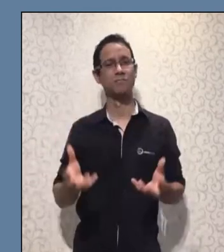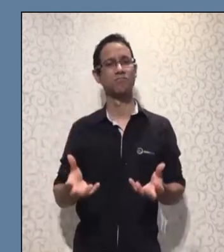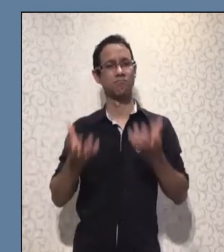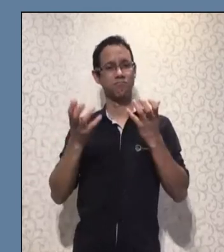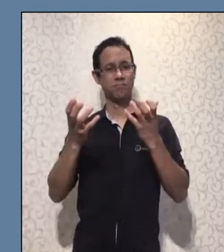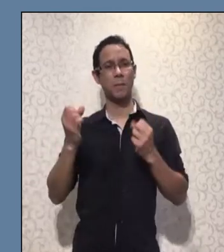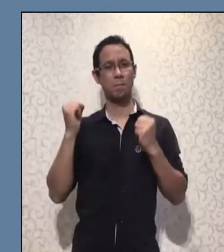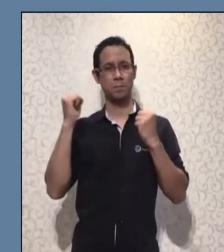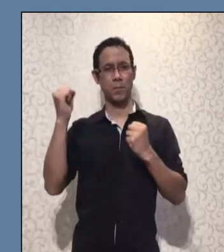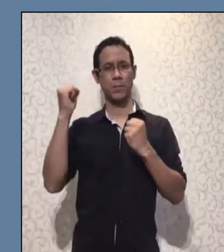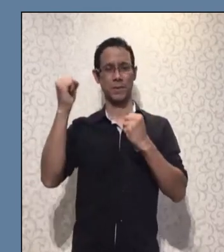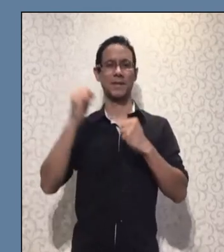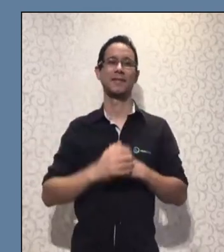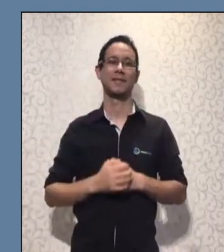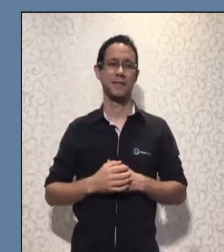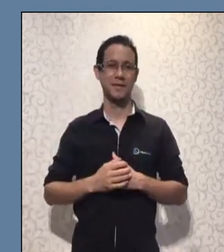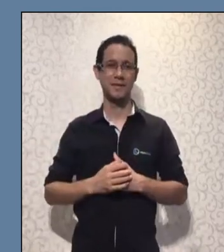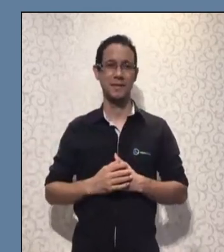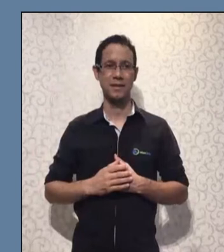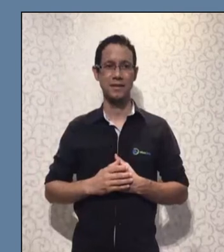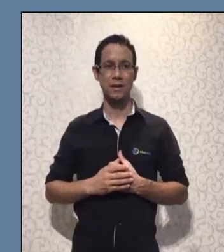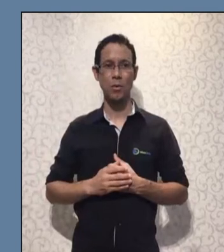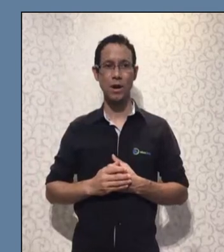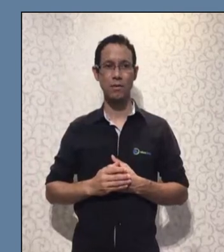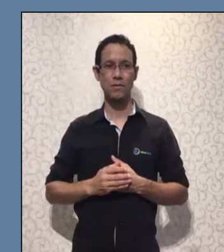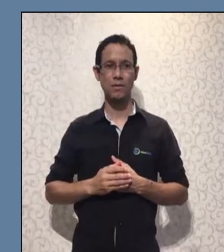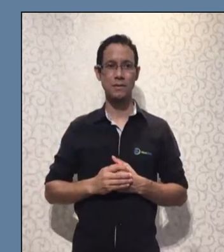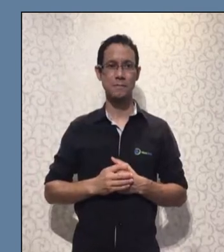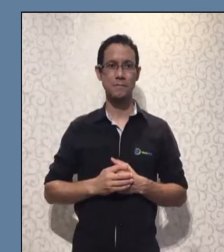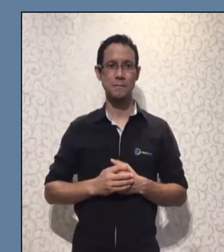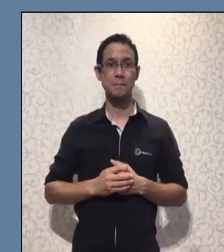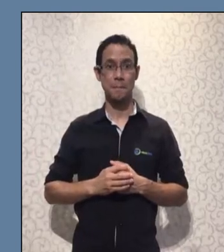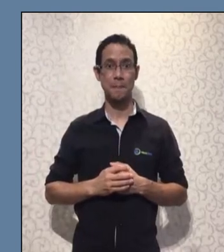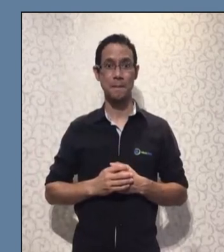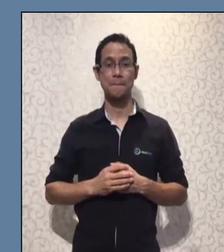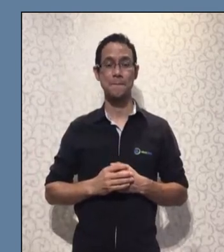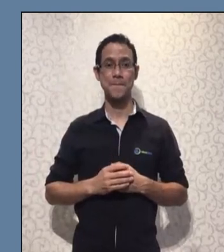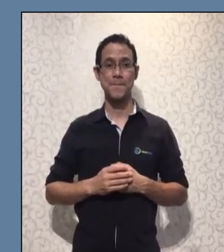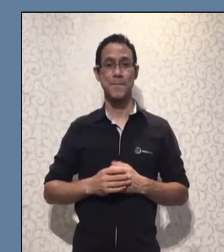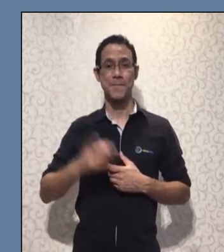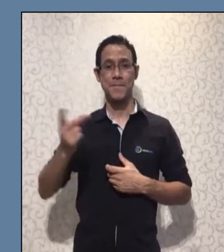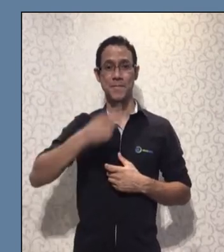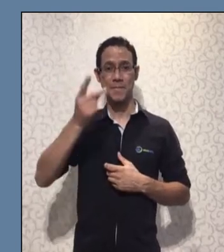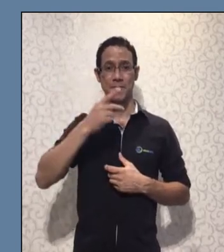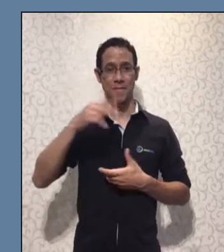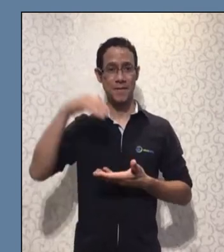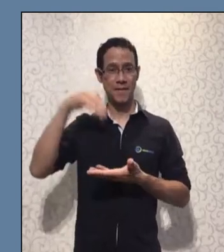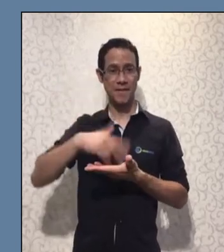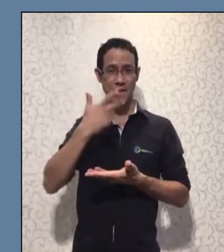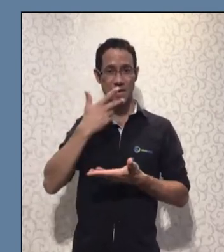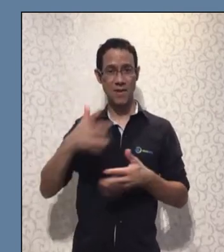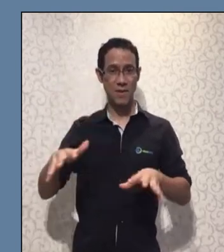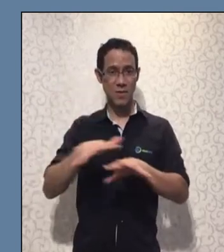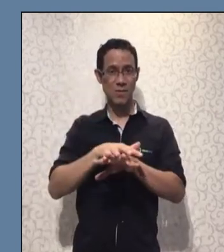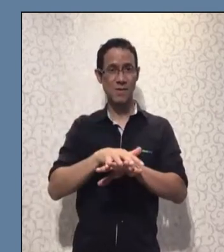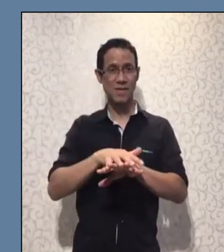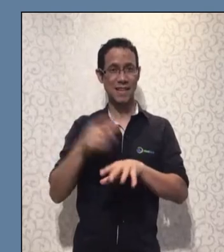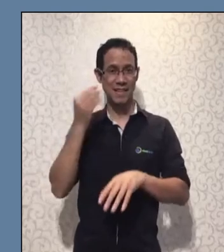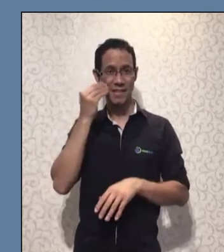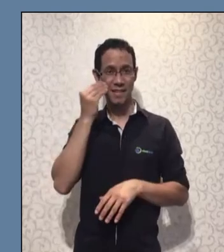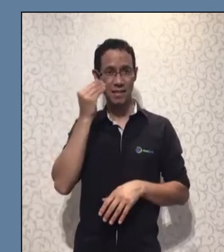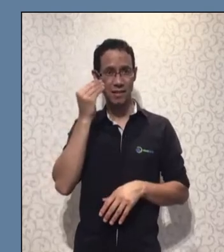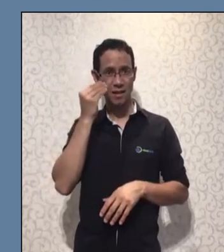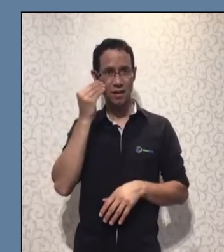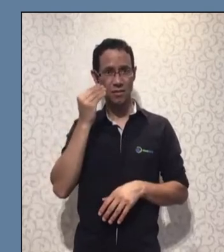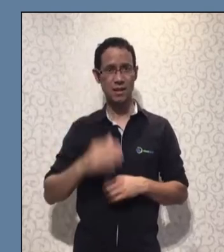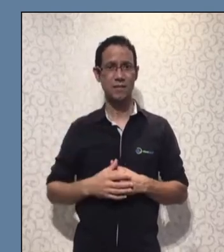da expressão, não sei. Eu vou pegar essa tua fala final falando de inclusão, Tadeu, e tentar juntar duas coisas